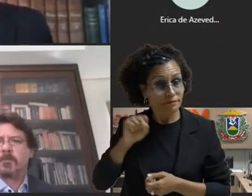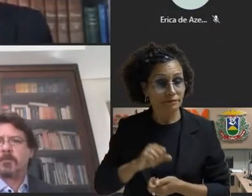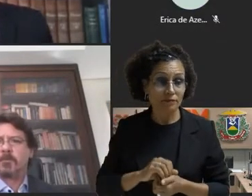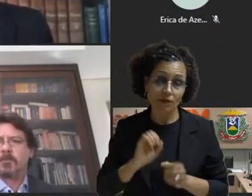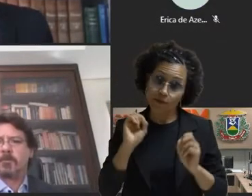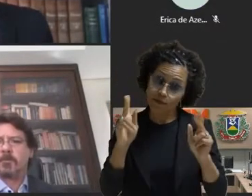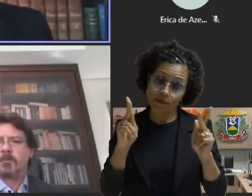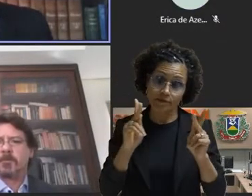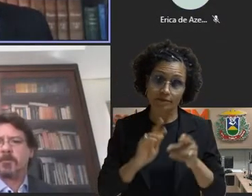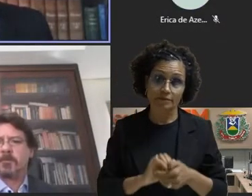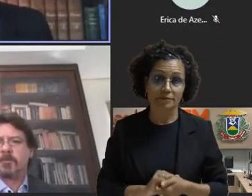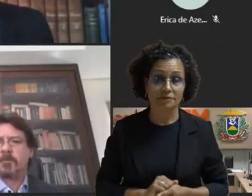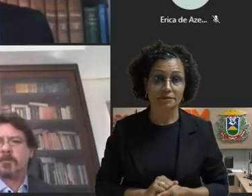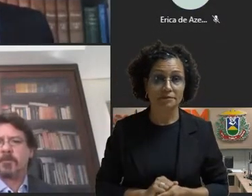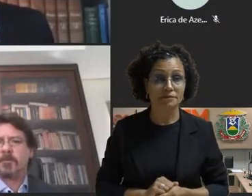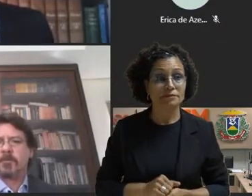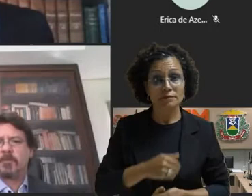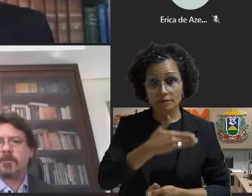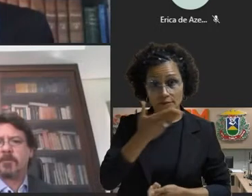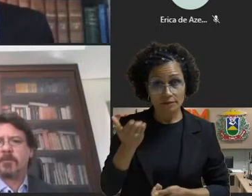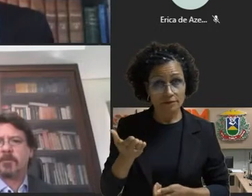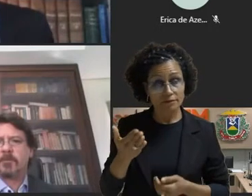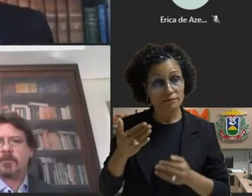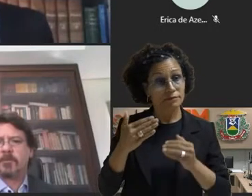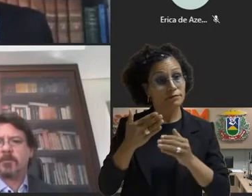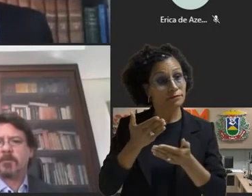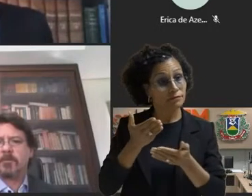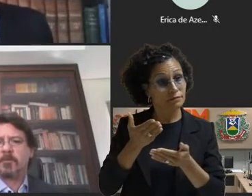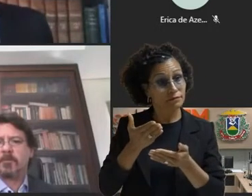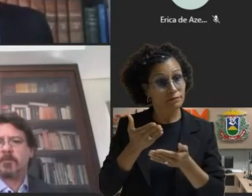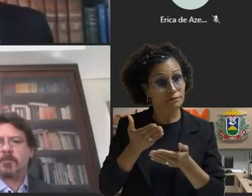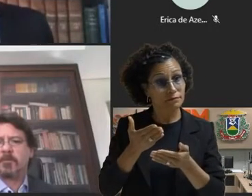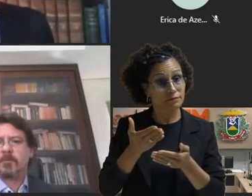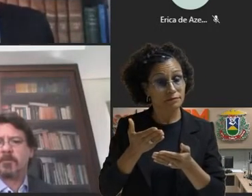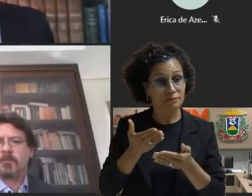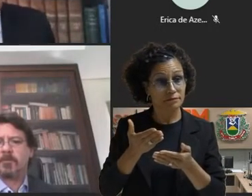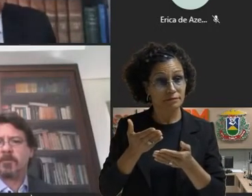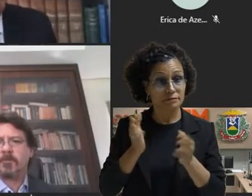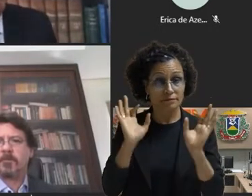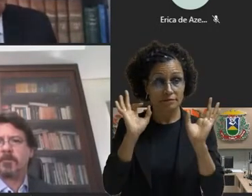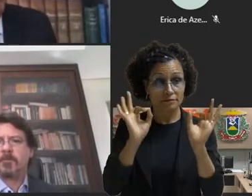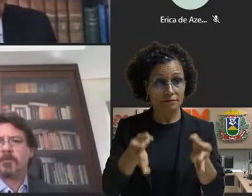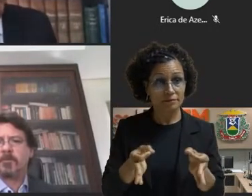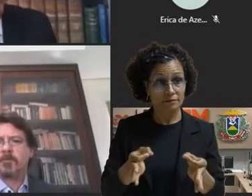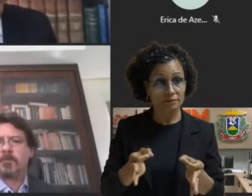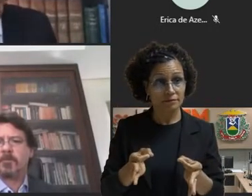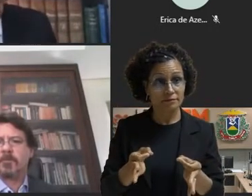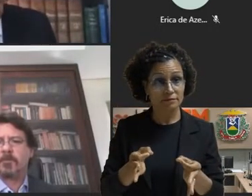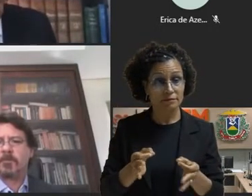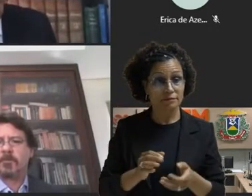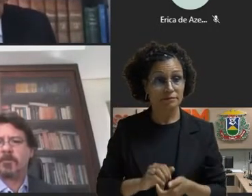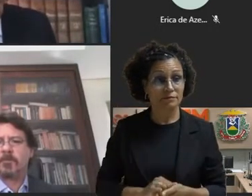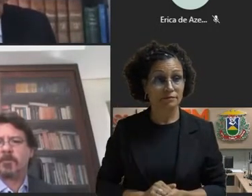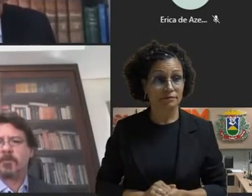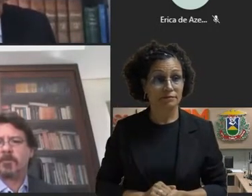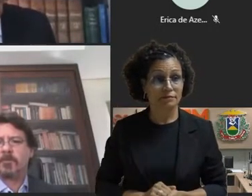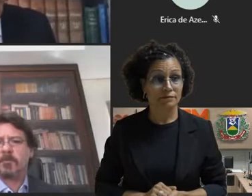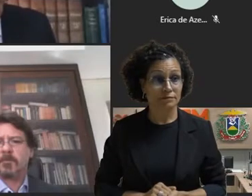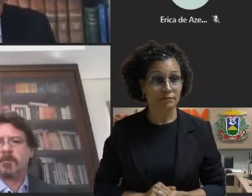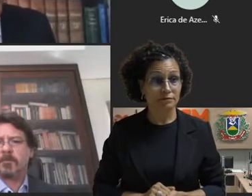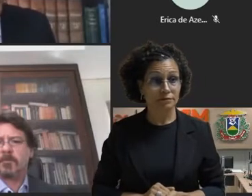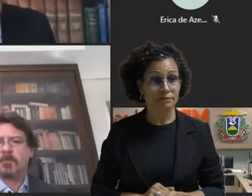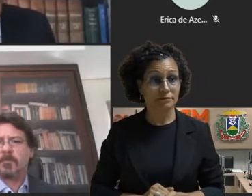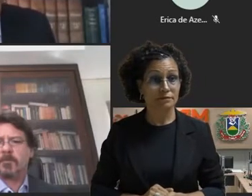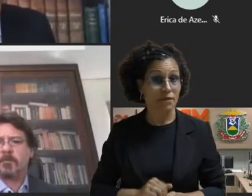tá. E os demais, homologa, doutora Ana? Eu tenho um que eu não homologo, que é o